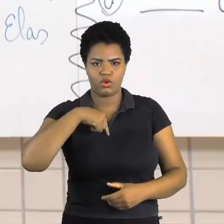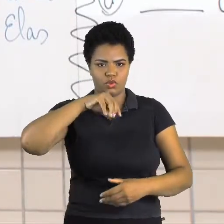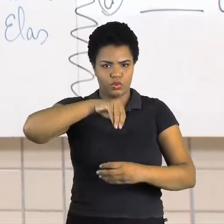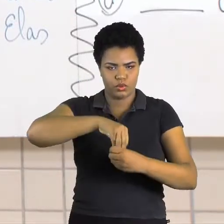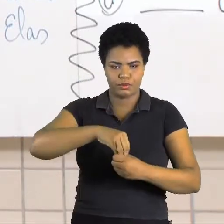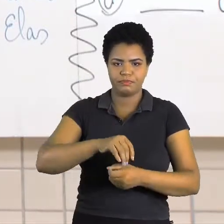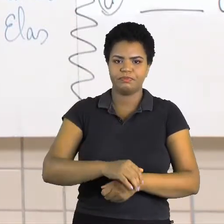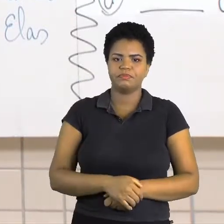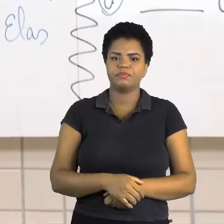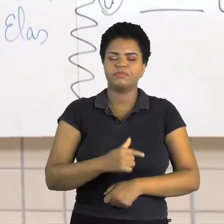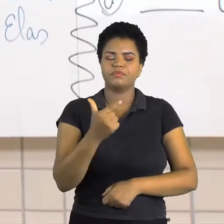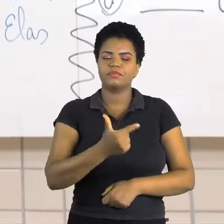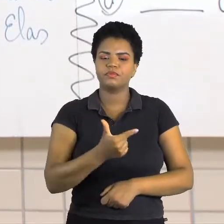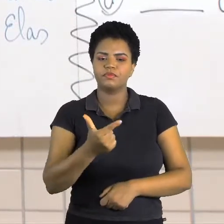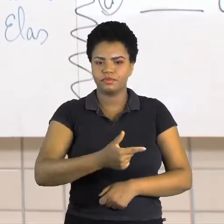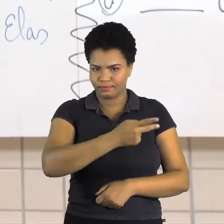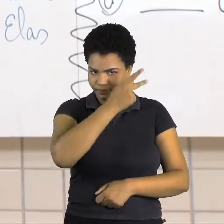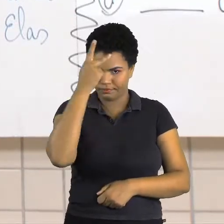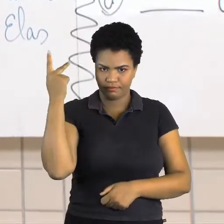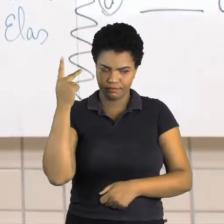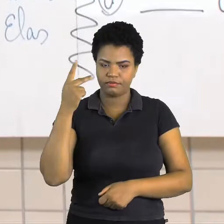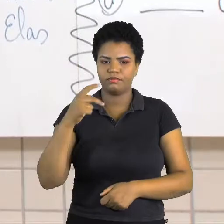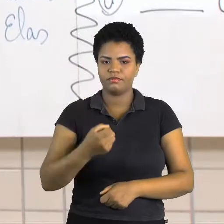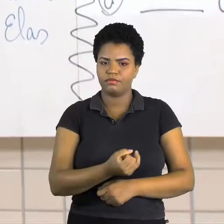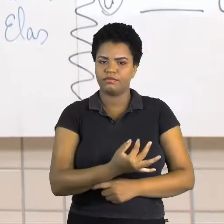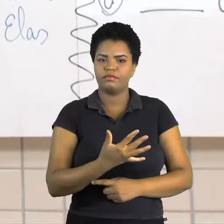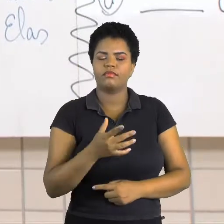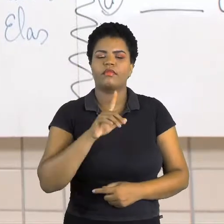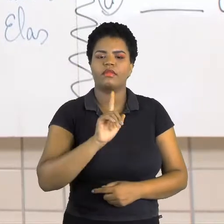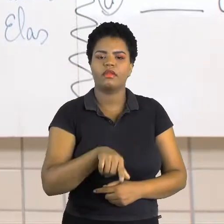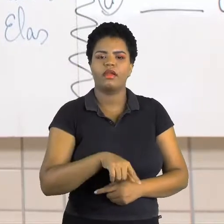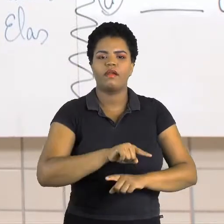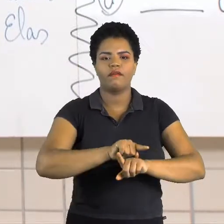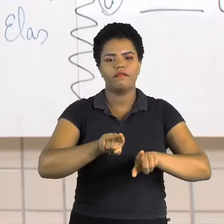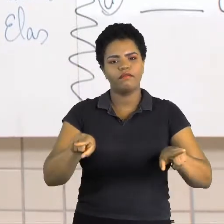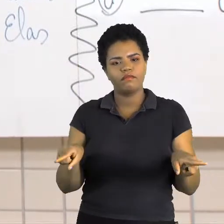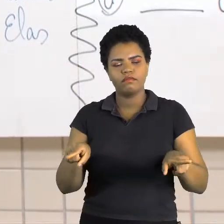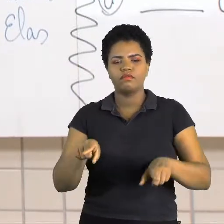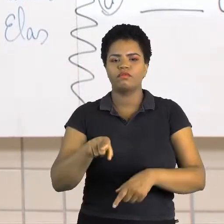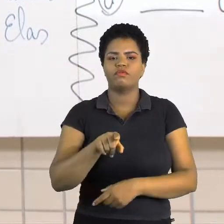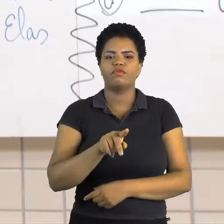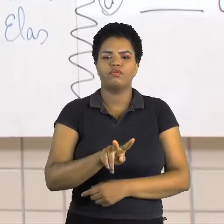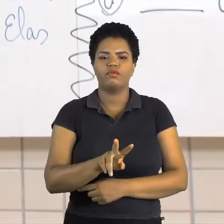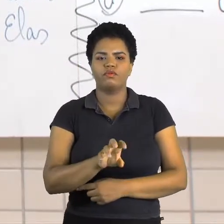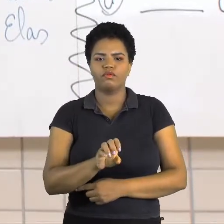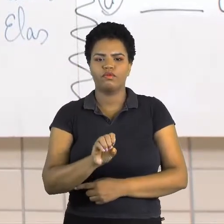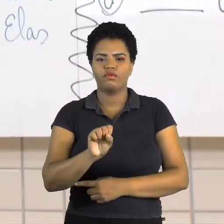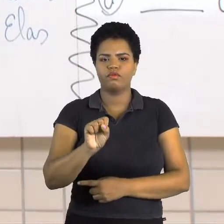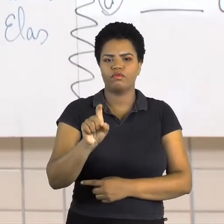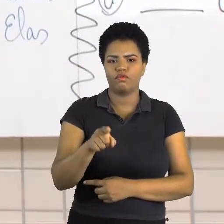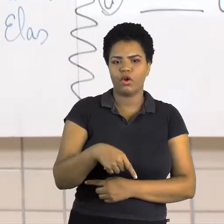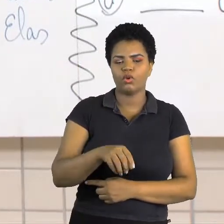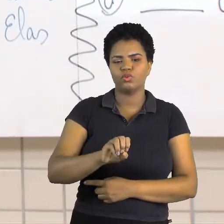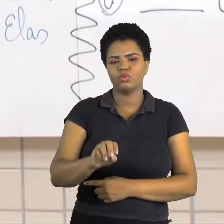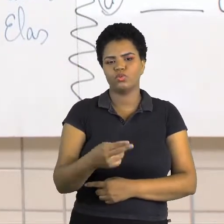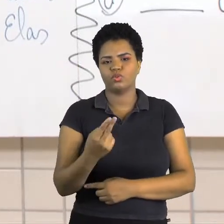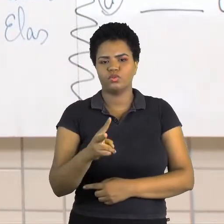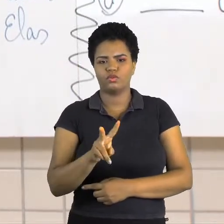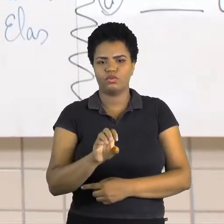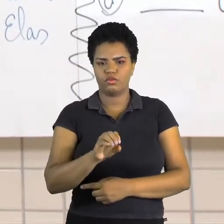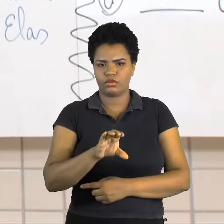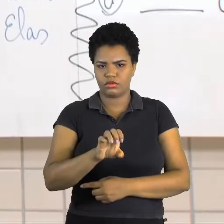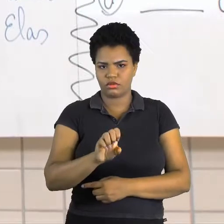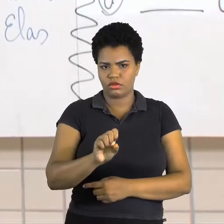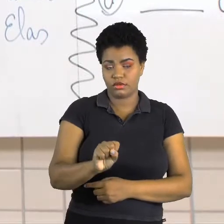do plural, vós, vocês. Mais de uma pessoa, vós ou vocês. Terceira pessoa do